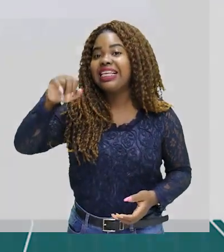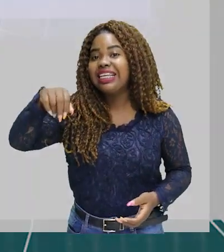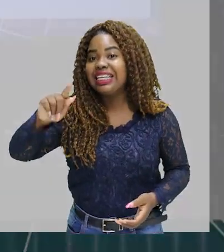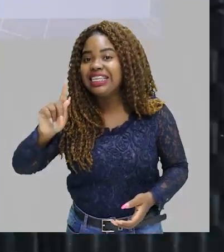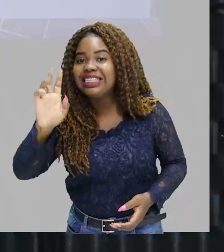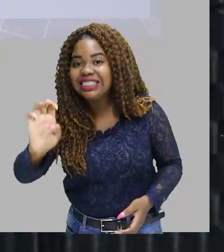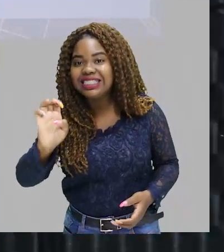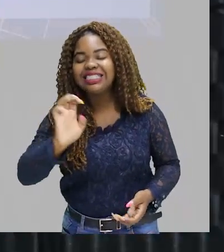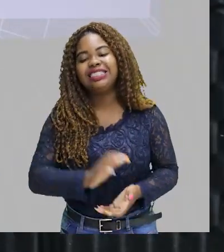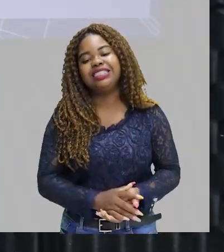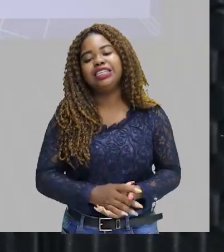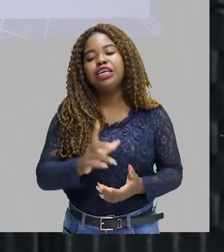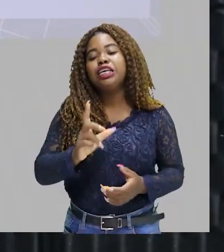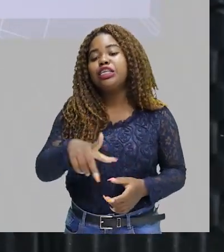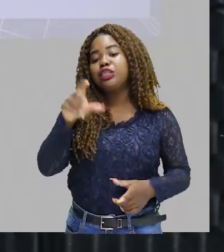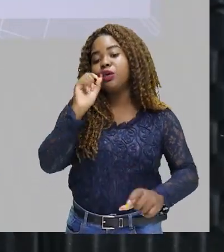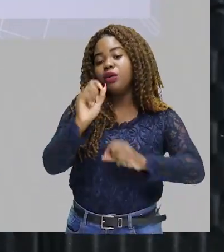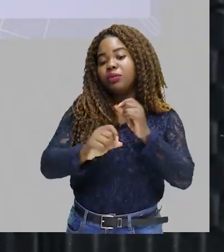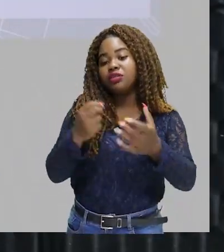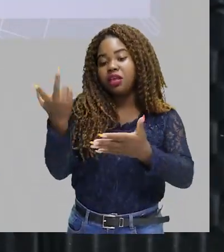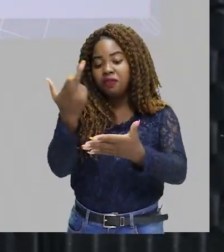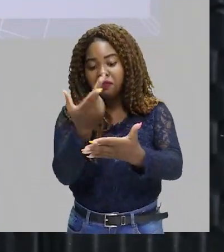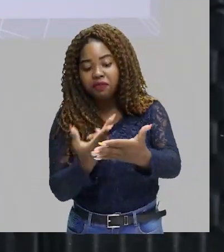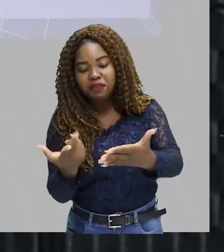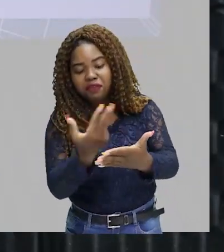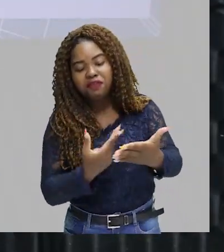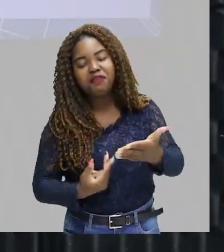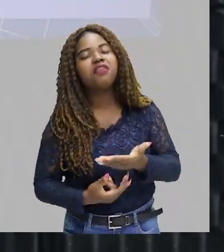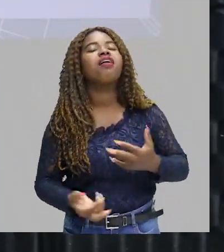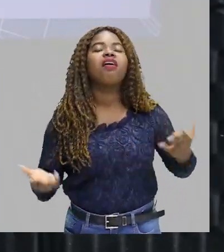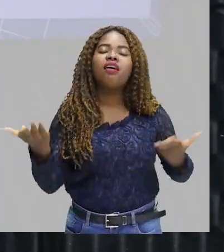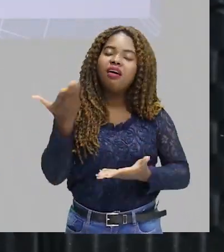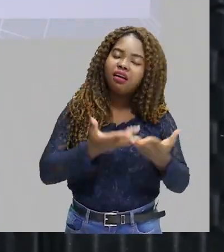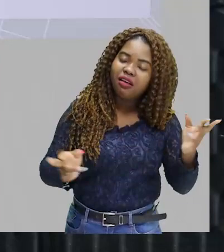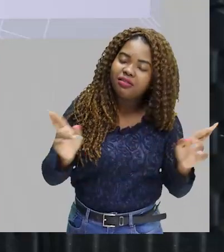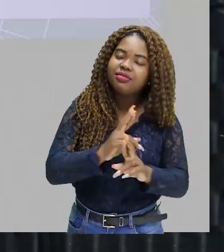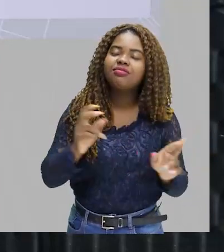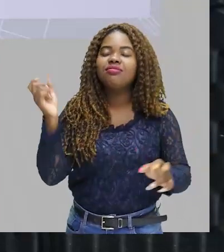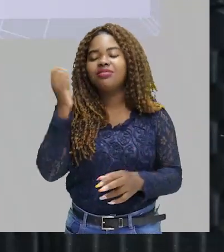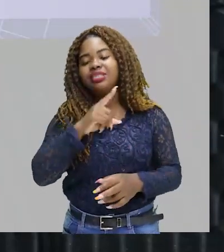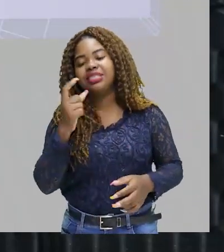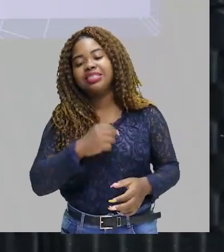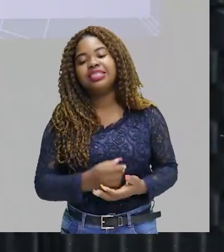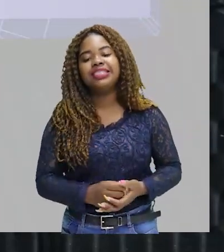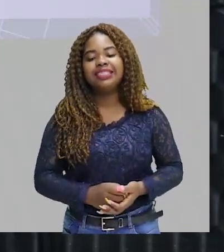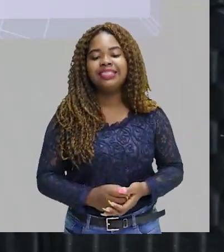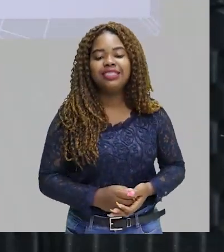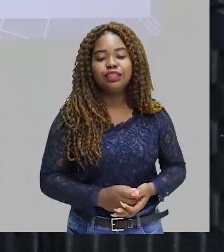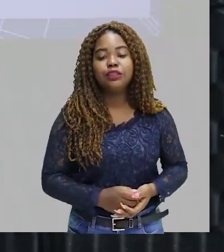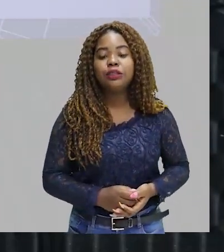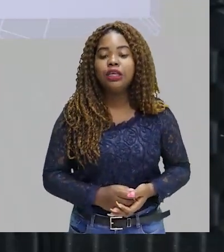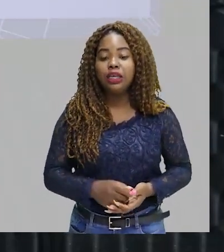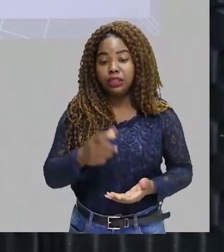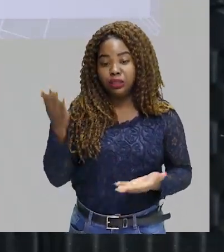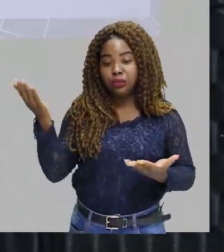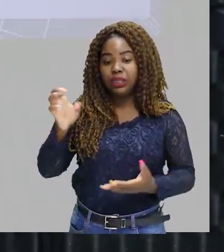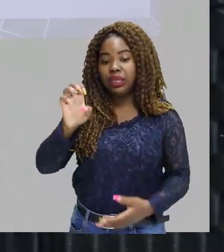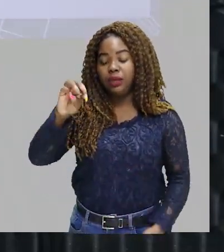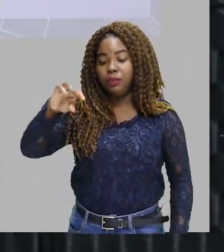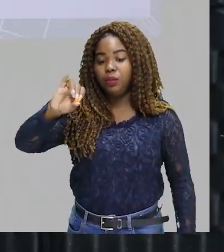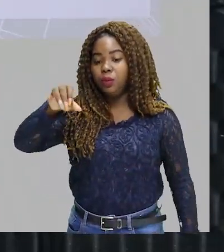preferindo agora as figurinhas, né? Que as figurinhas são bem interativas, bem engraçadas, interessantes. Então, essas carinhas aí já estão até um